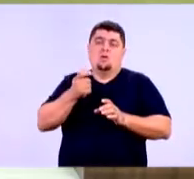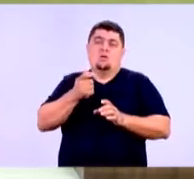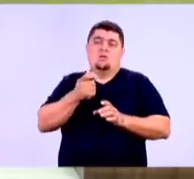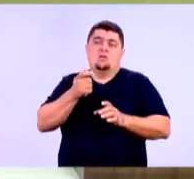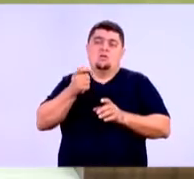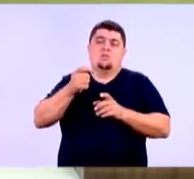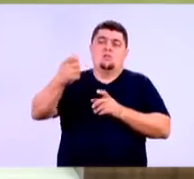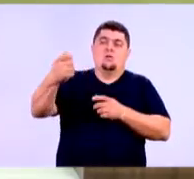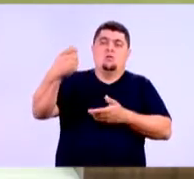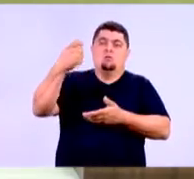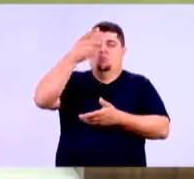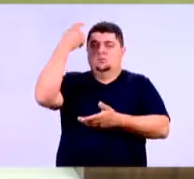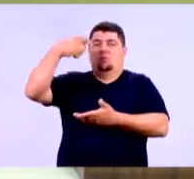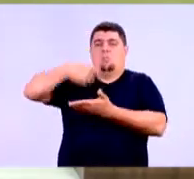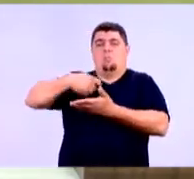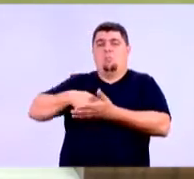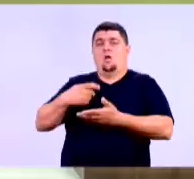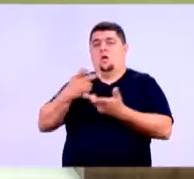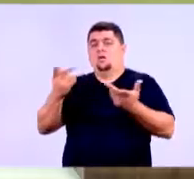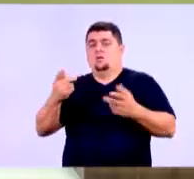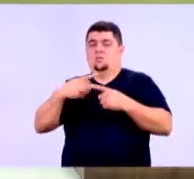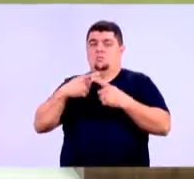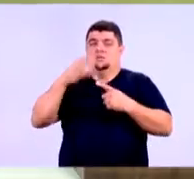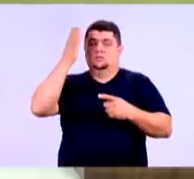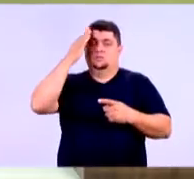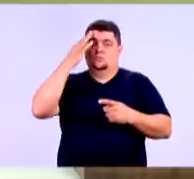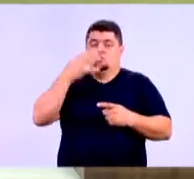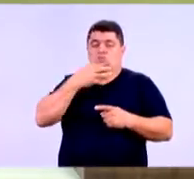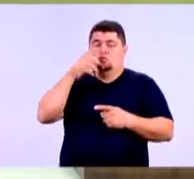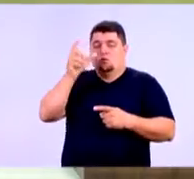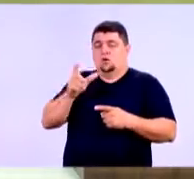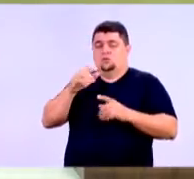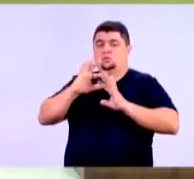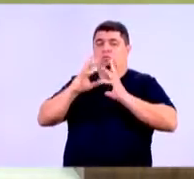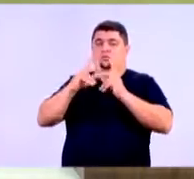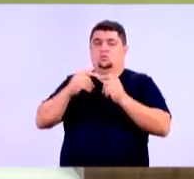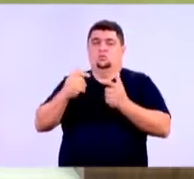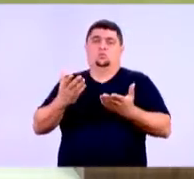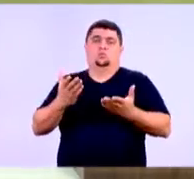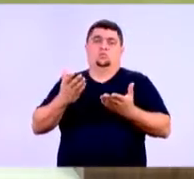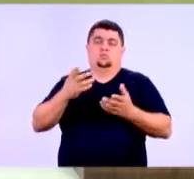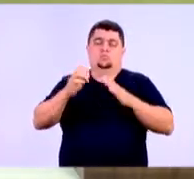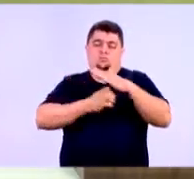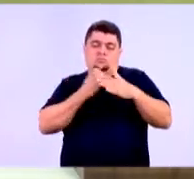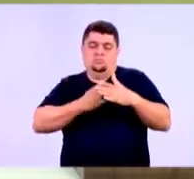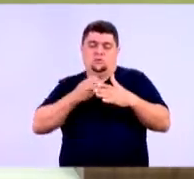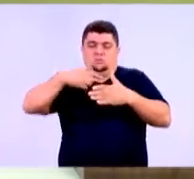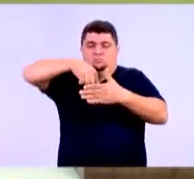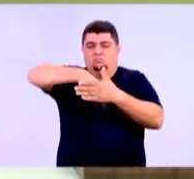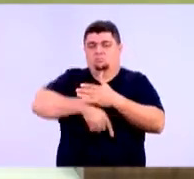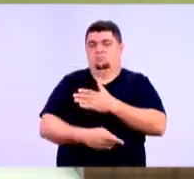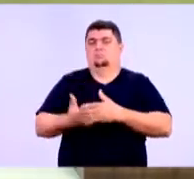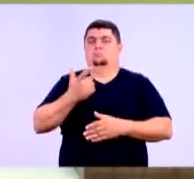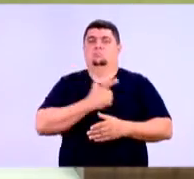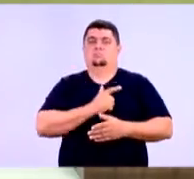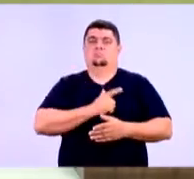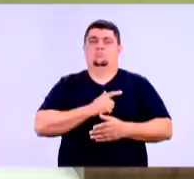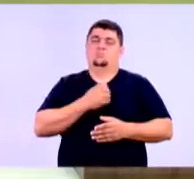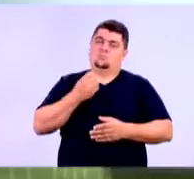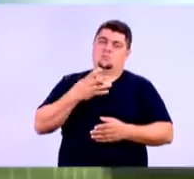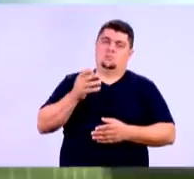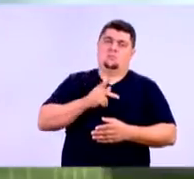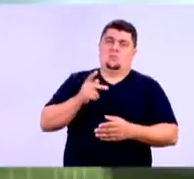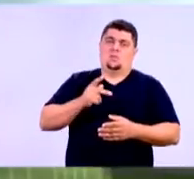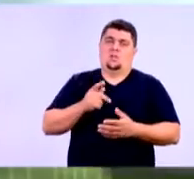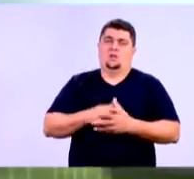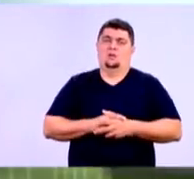Então, quanto menor a variabilidade, você consegue se planejar muito melhor, é maior a certeza que você tem quanto que vai receber. Muito bom, professor. Outra